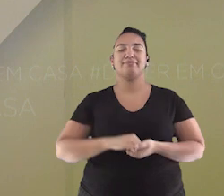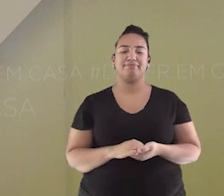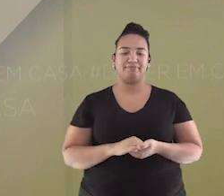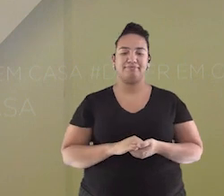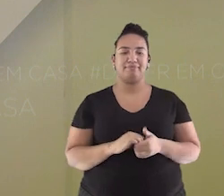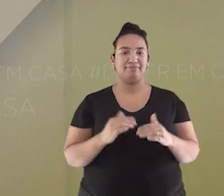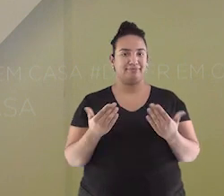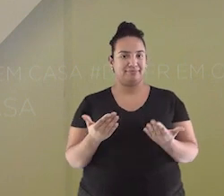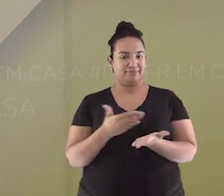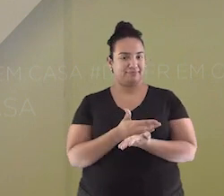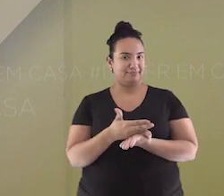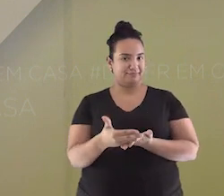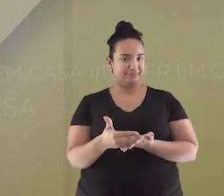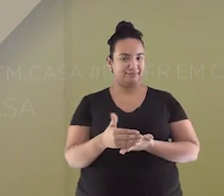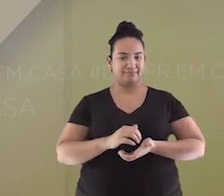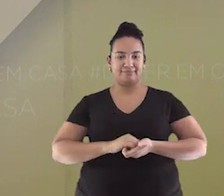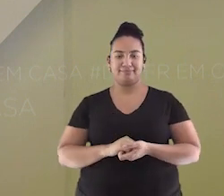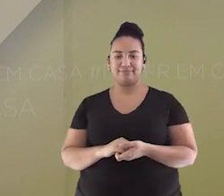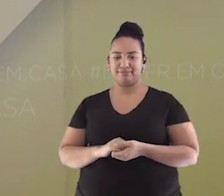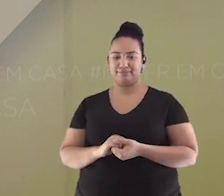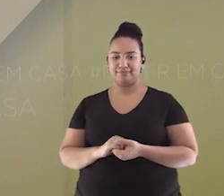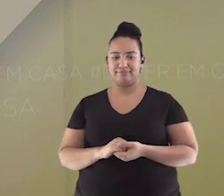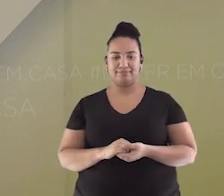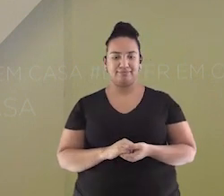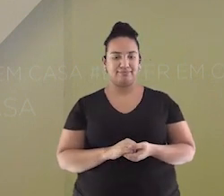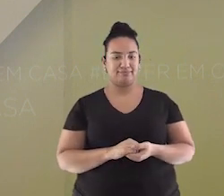cofrinho. Então, mão na massa.